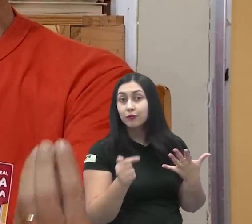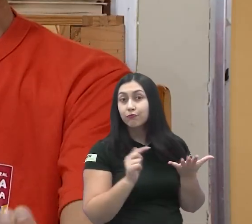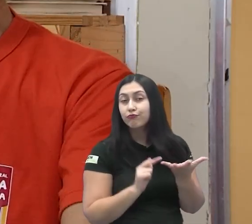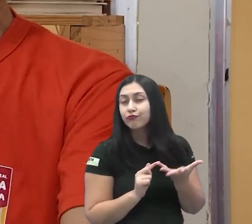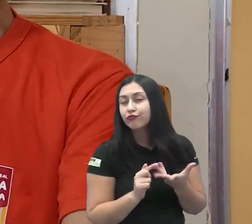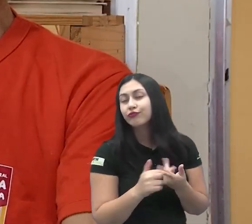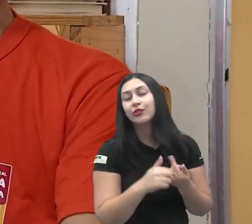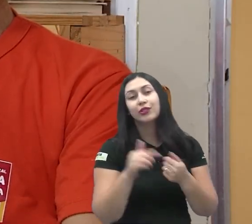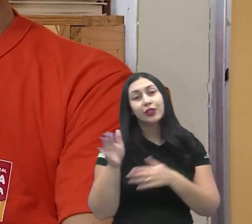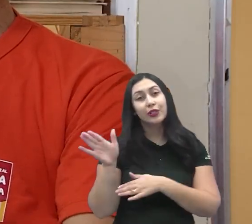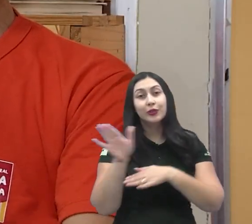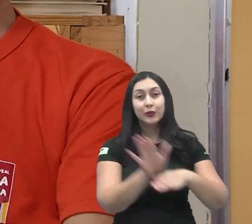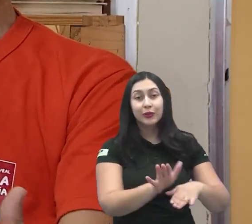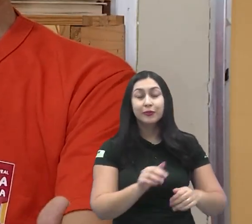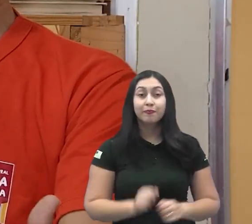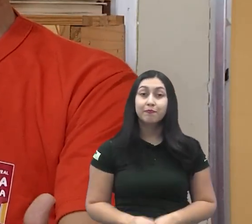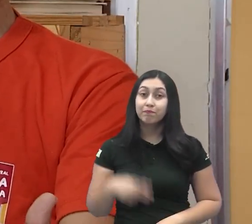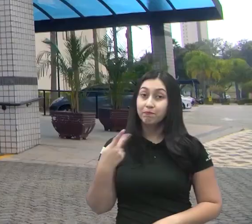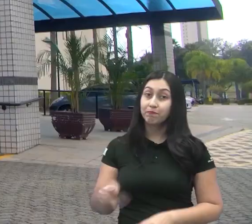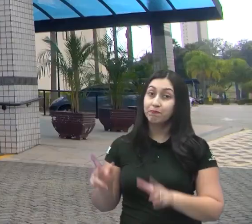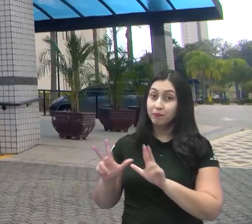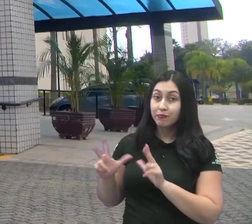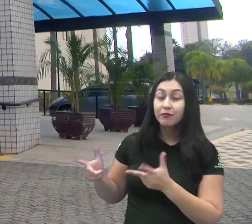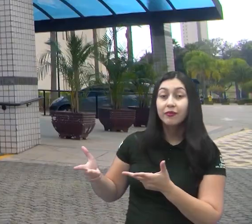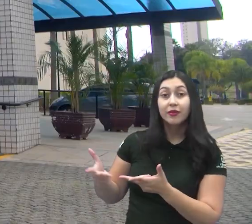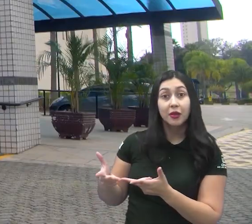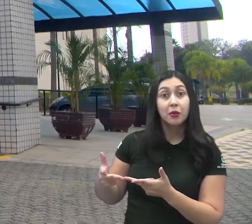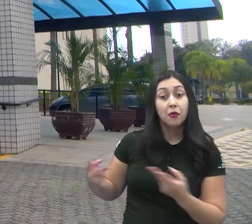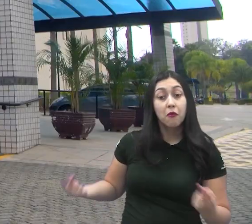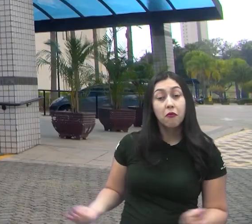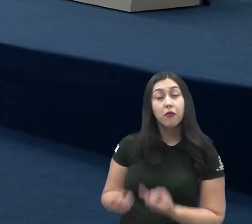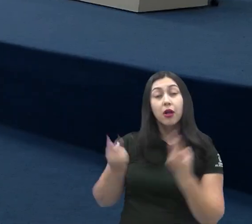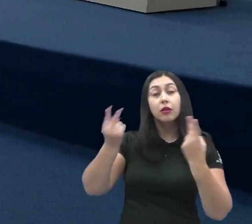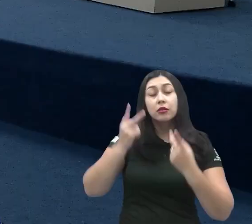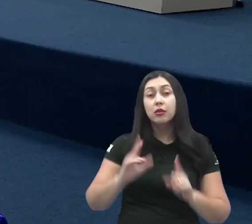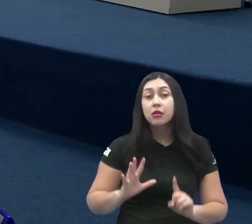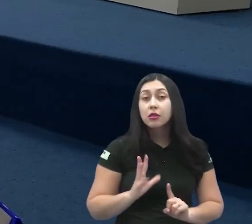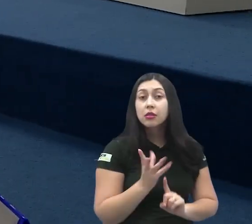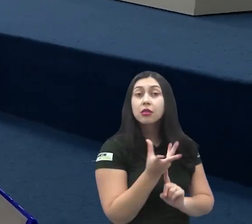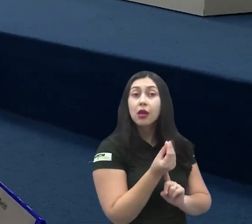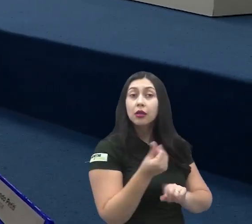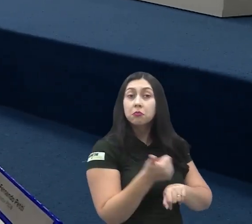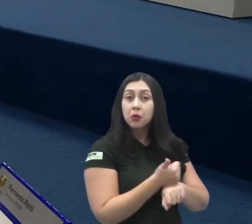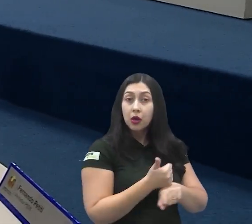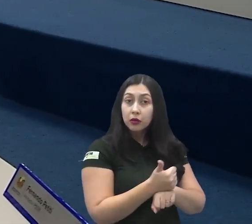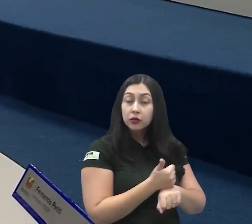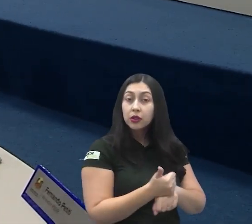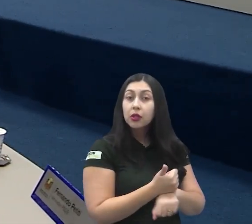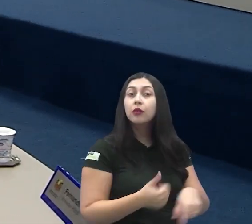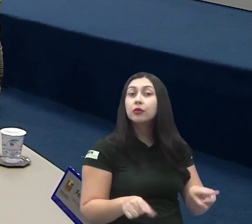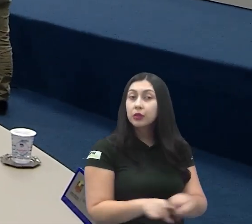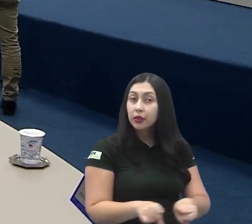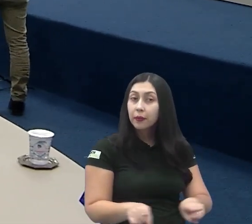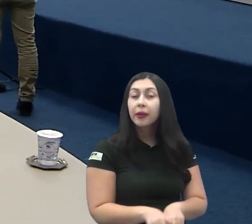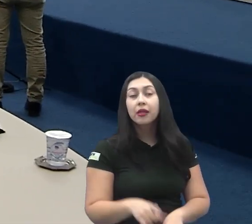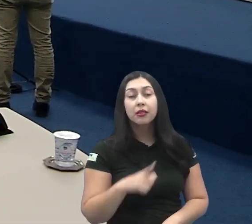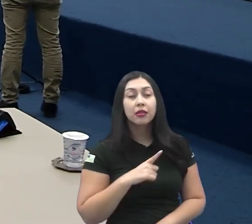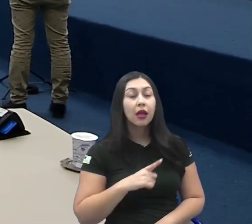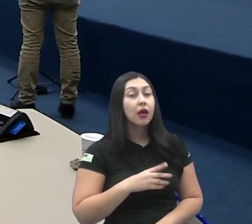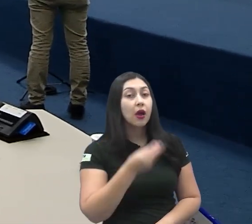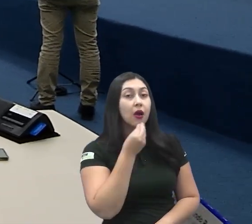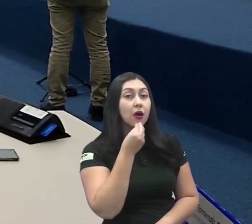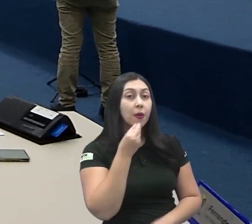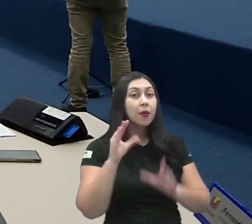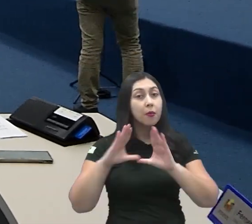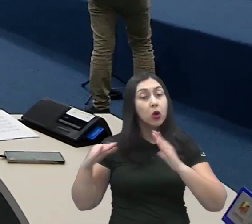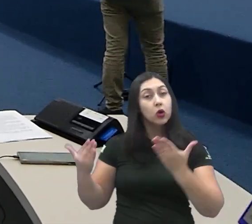de fatores que contribui. Na Câmara Municipal, a valorização dos artistas locais também ganha